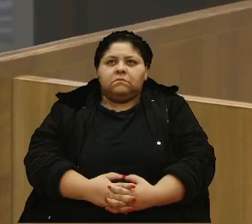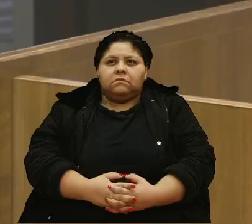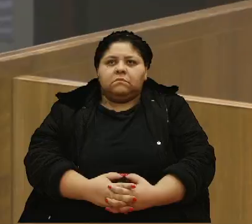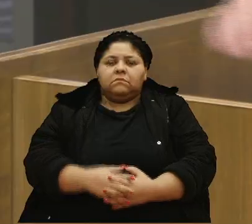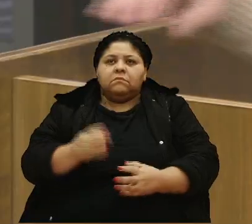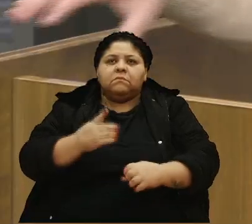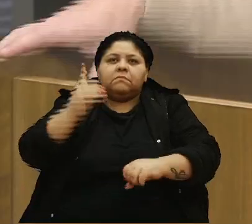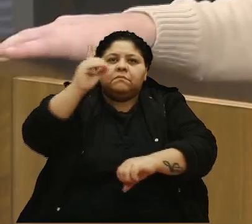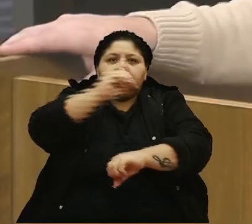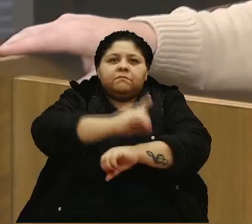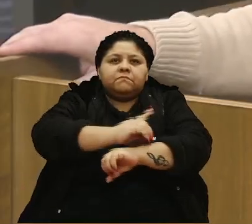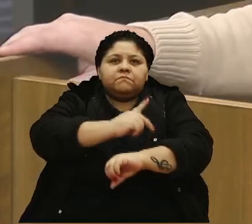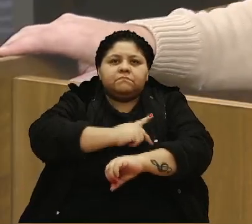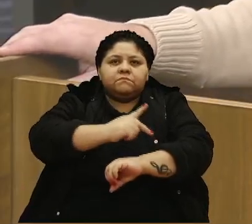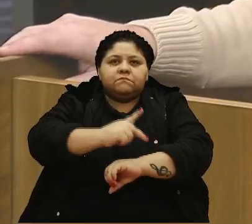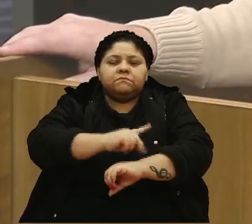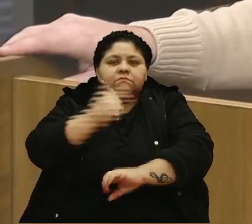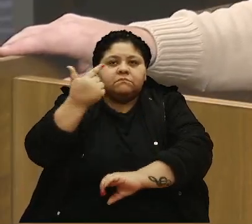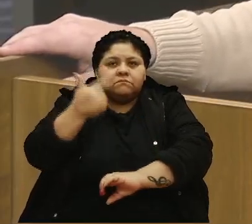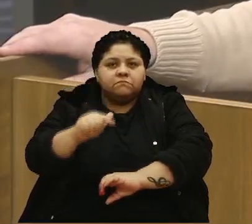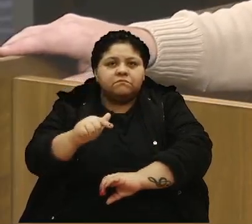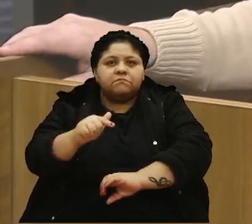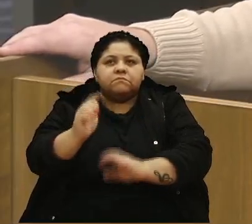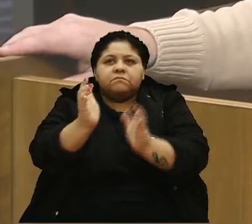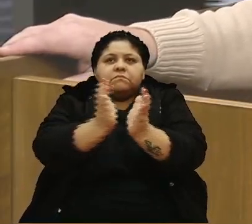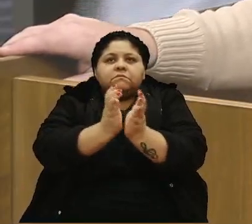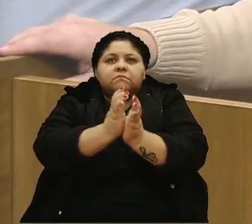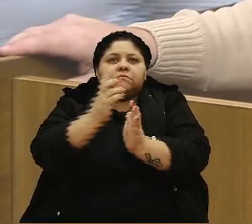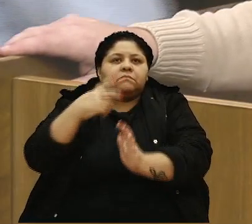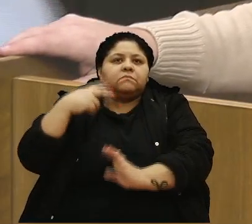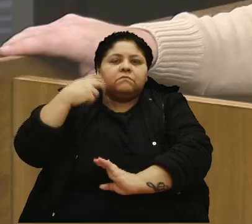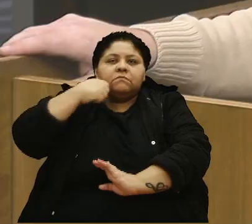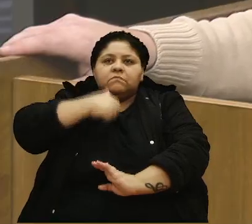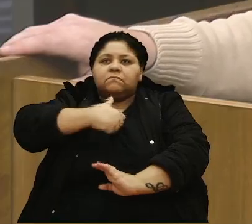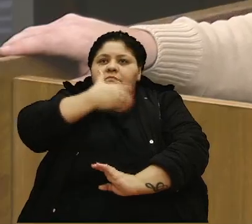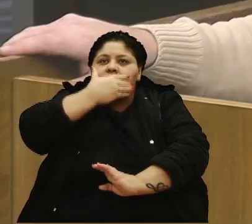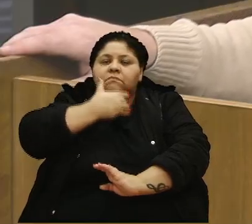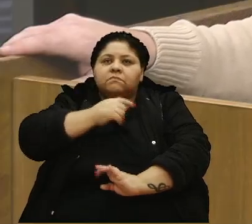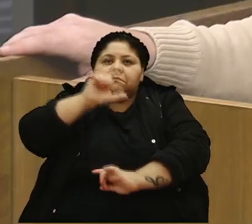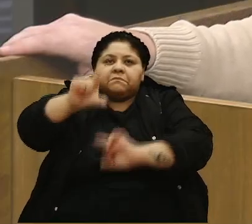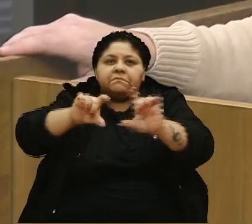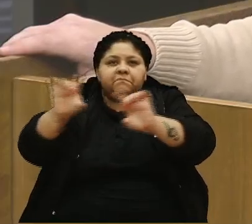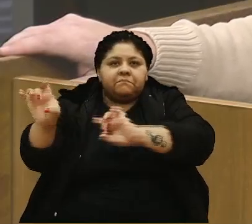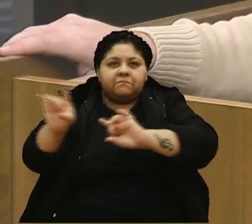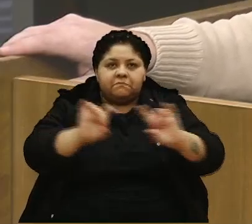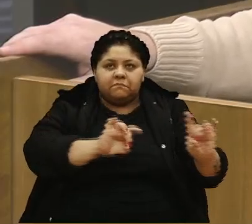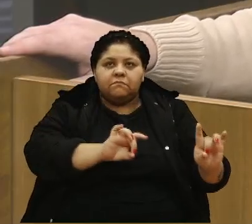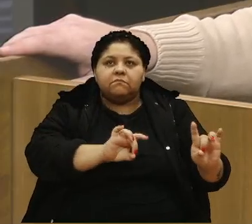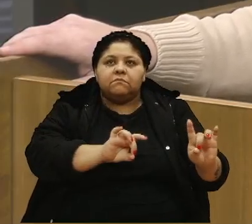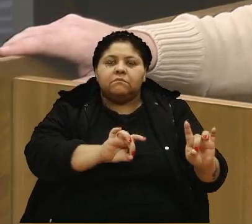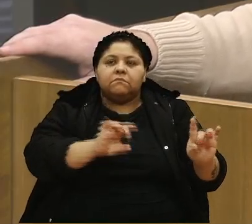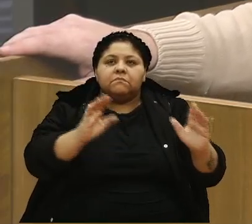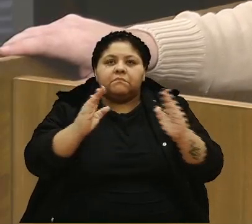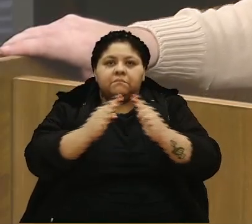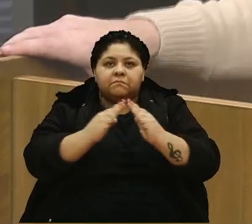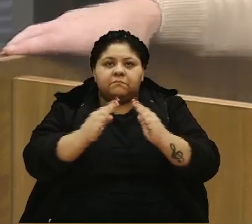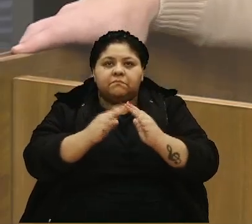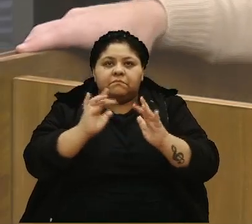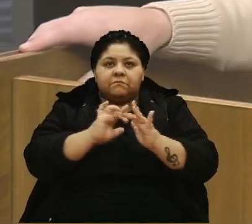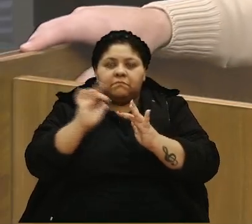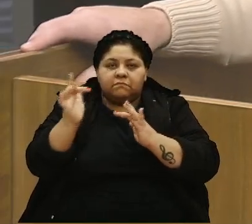Bom dia, presidente, novamente, colegas vereadoras, vereadores, pessoal que nos acompanha de casa, pelas